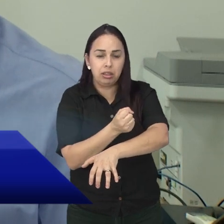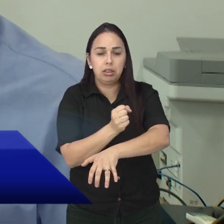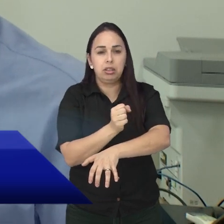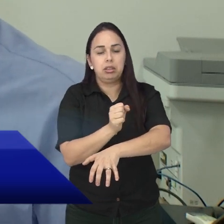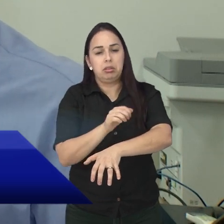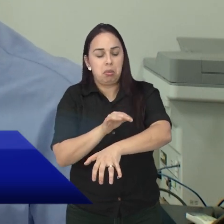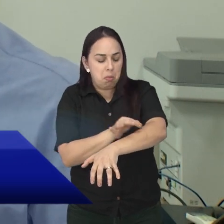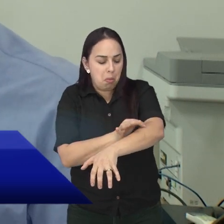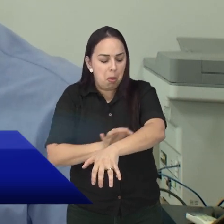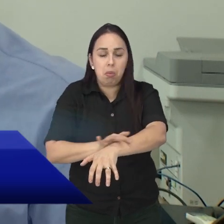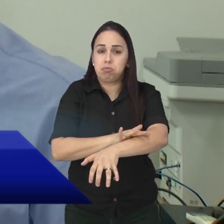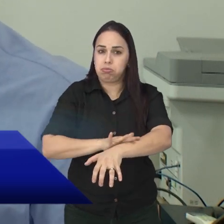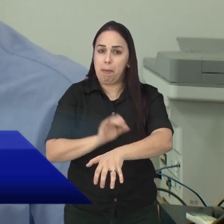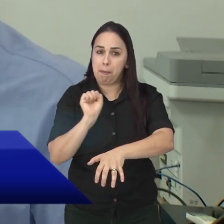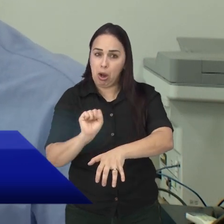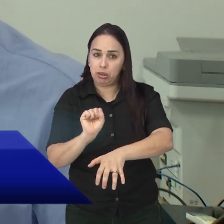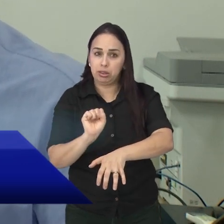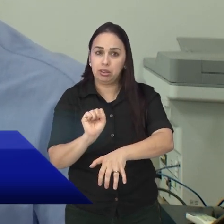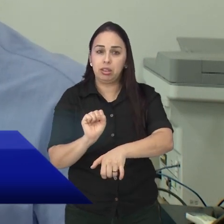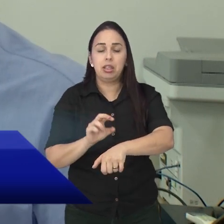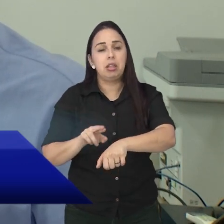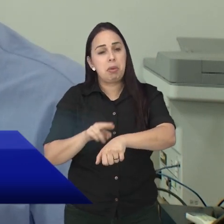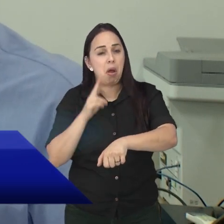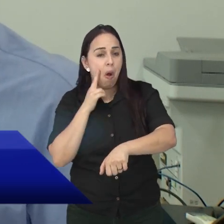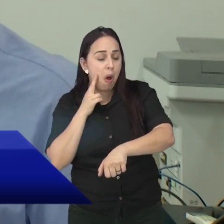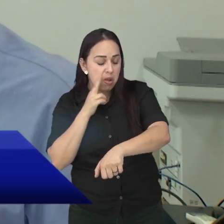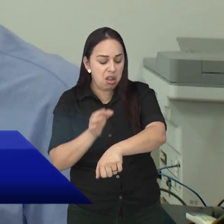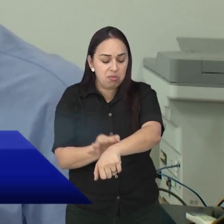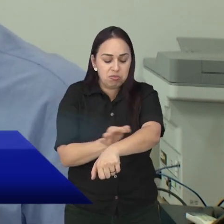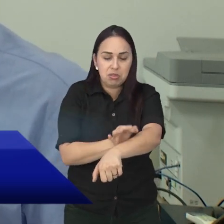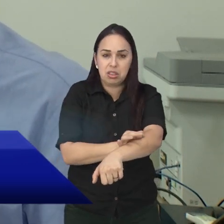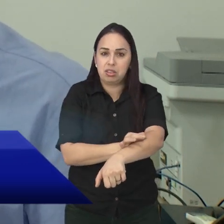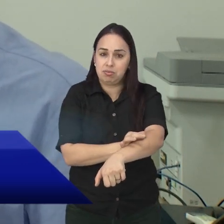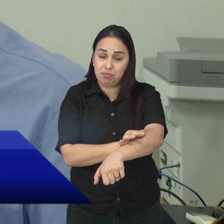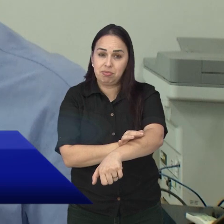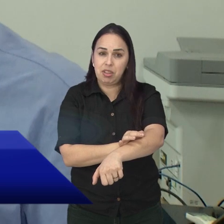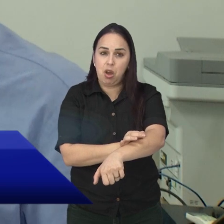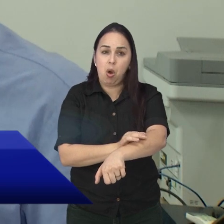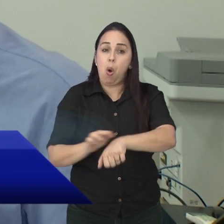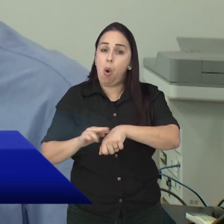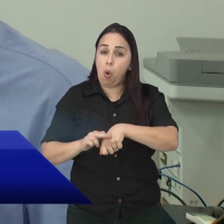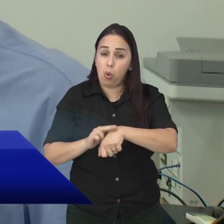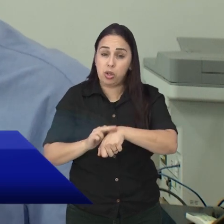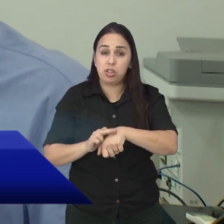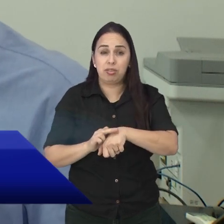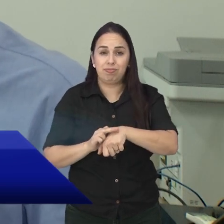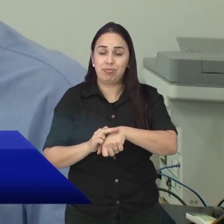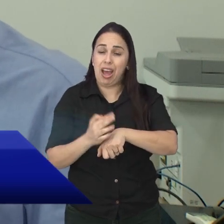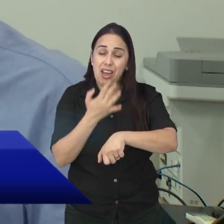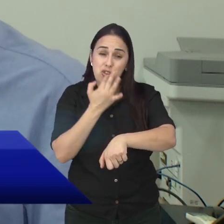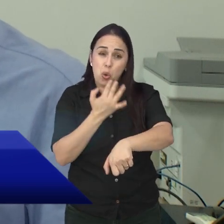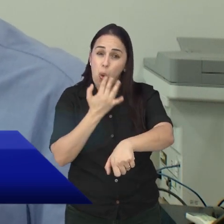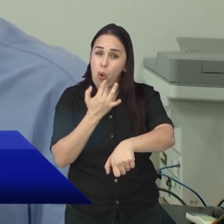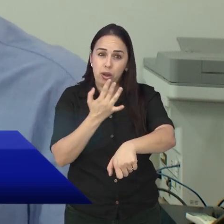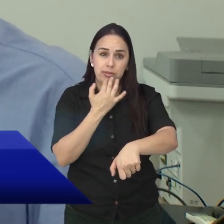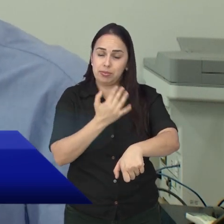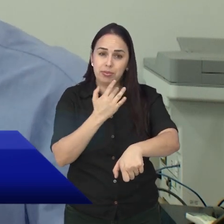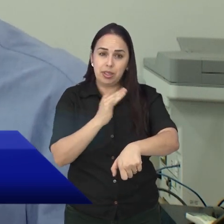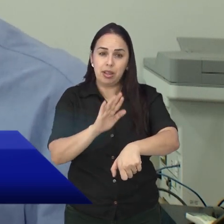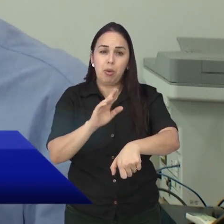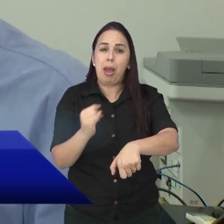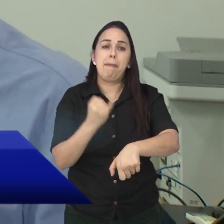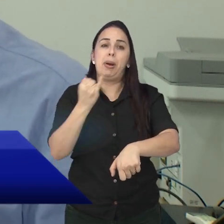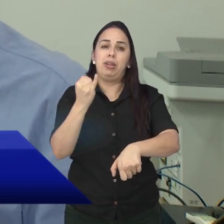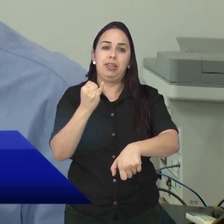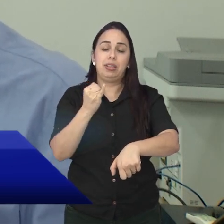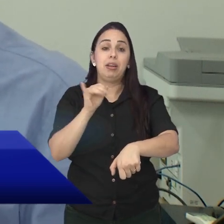claras, acastanhadas, rosadas, violáceas. As cores não